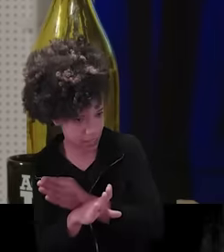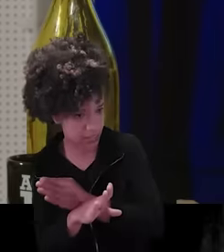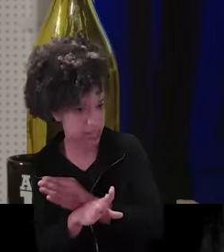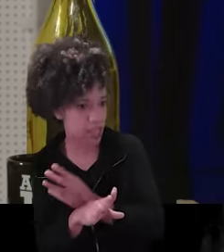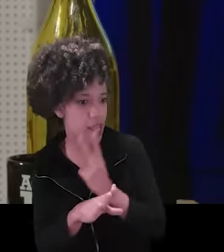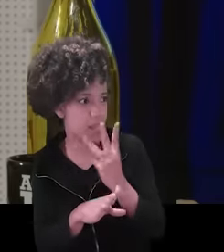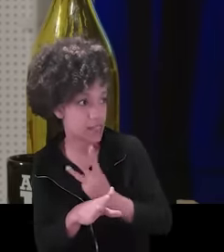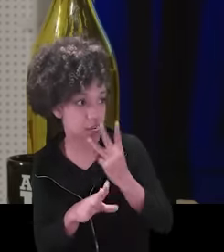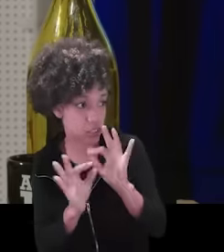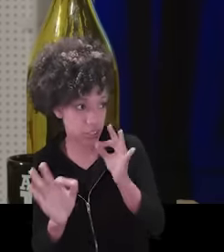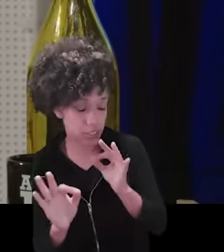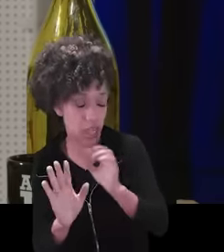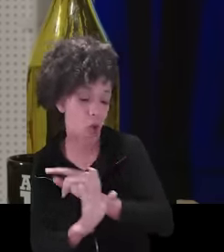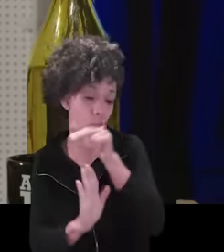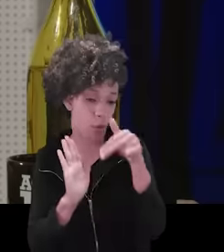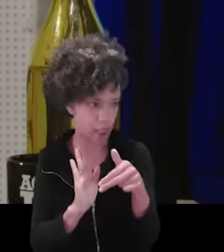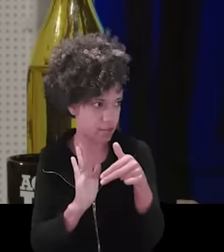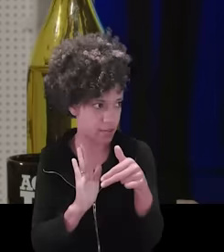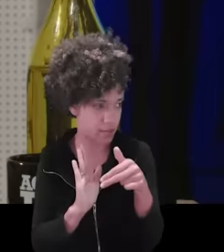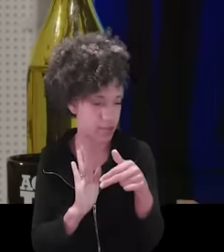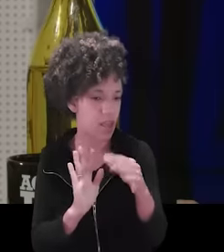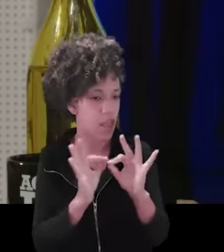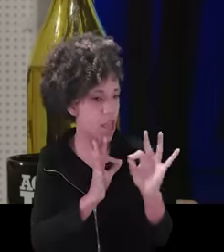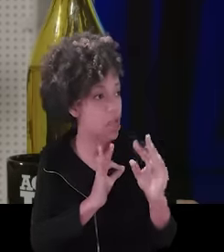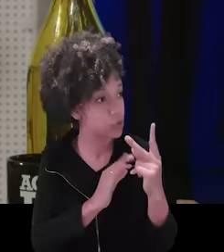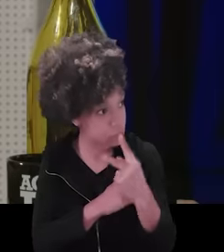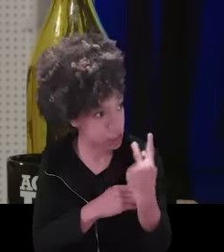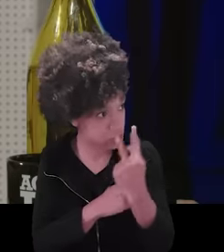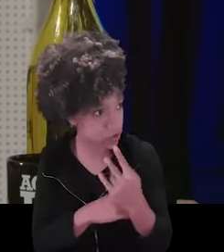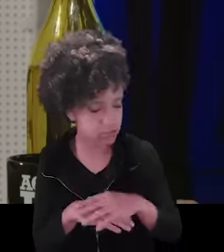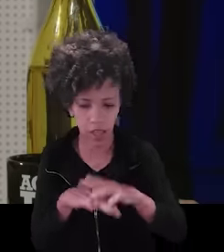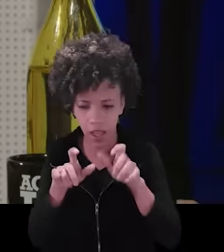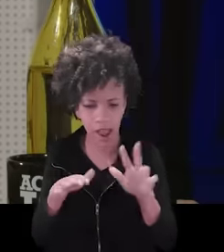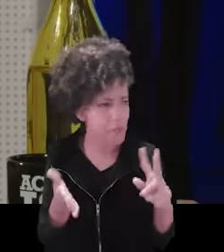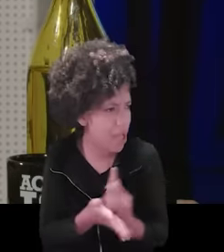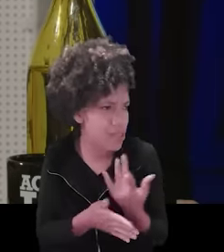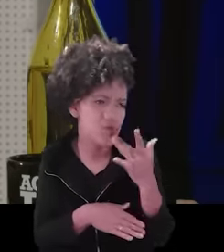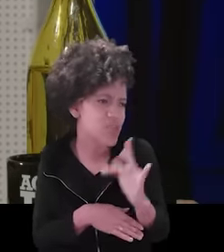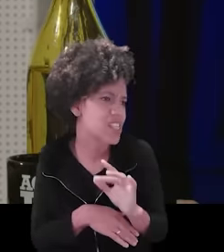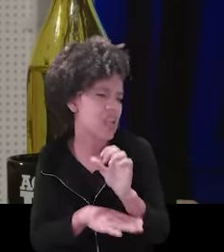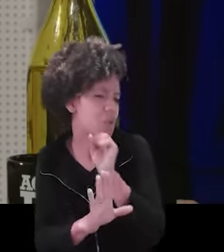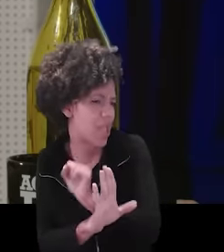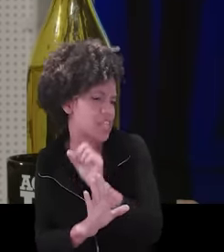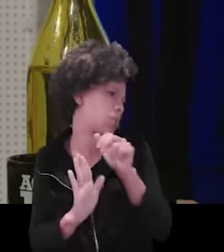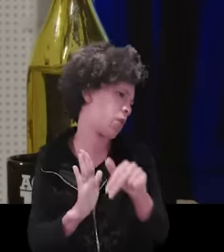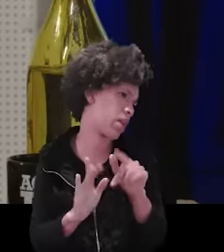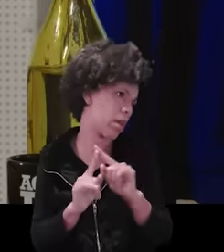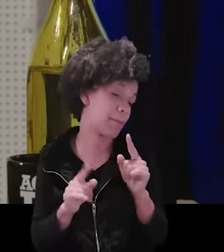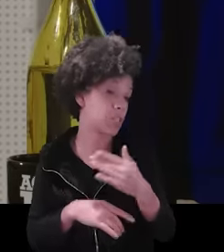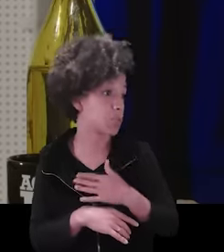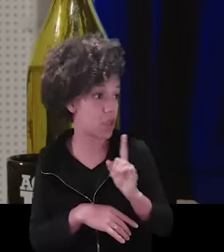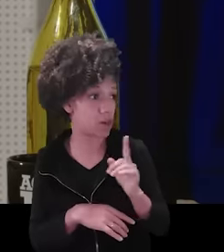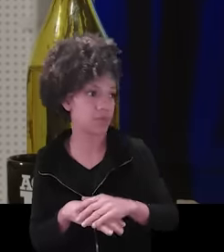frente você vai a três horas de distância o n vai a mais duas horas de distância eu coloquei errado eu não sei se eu quero é